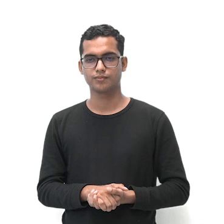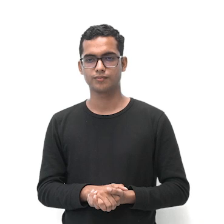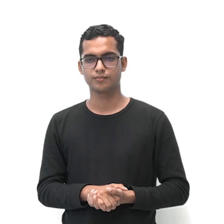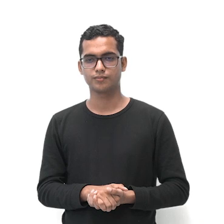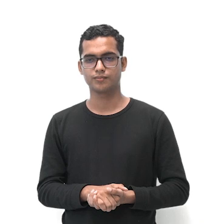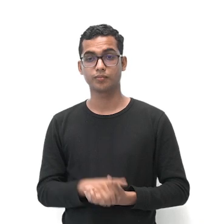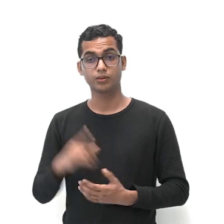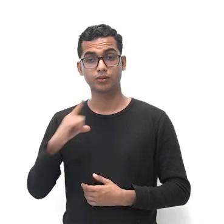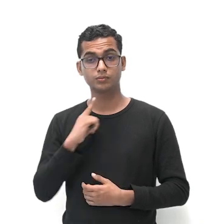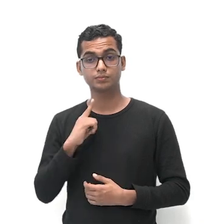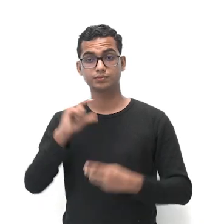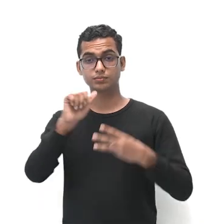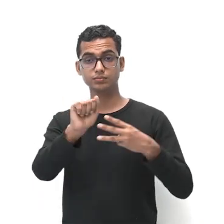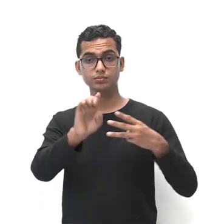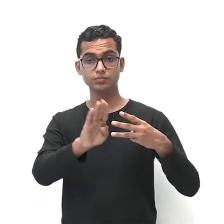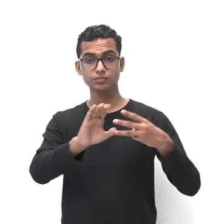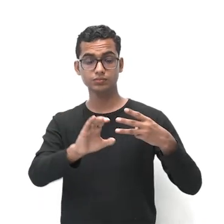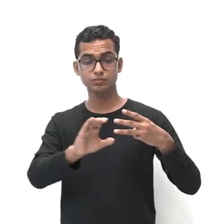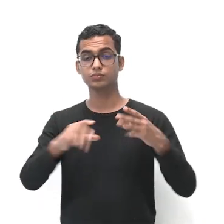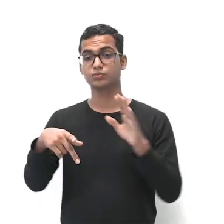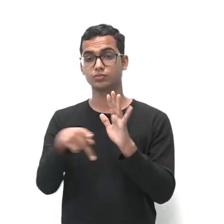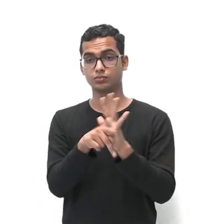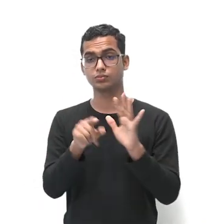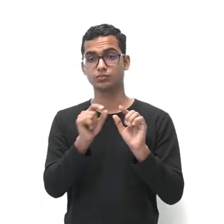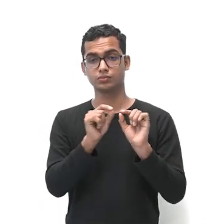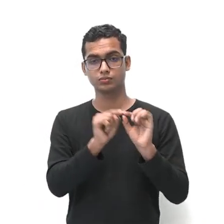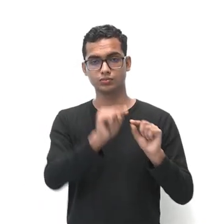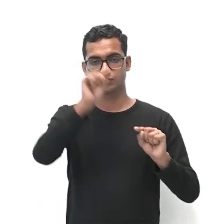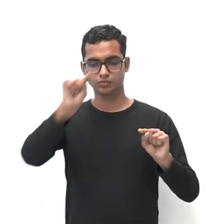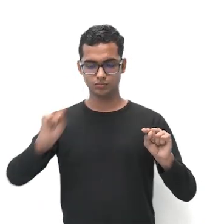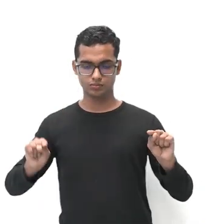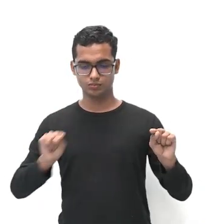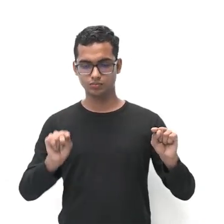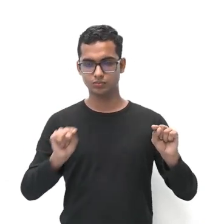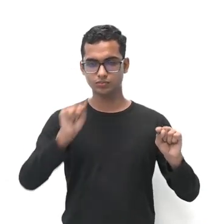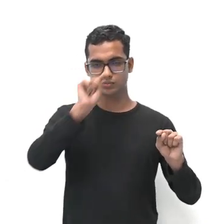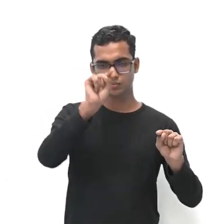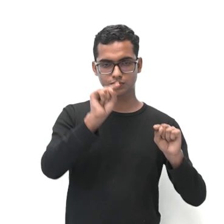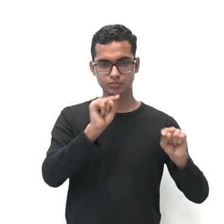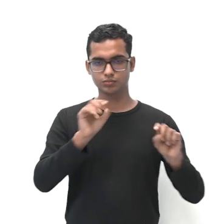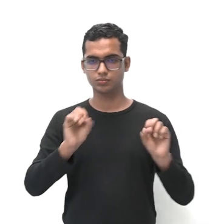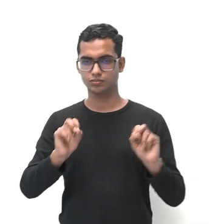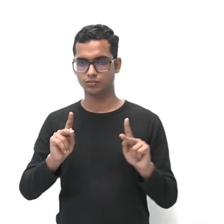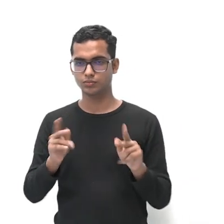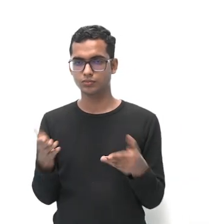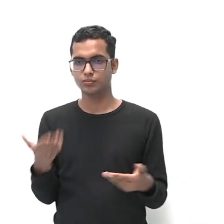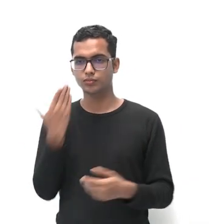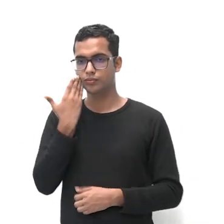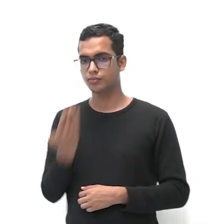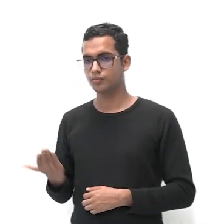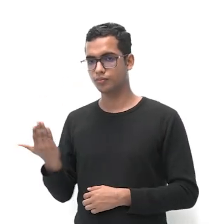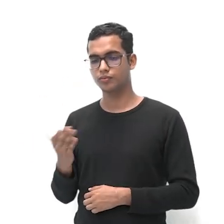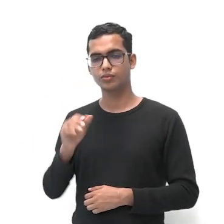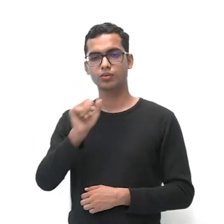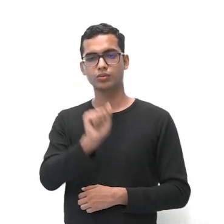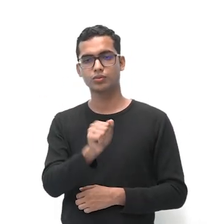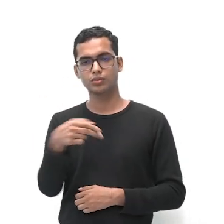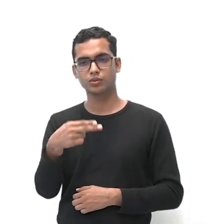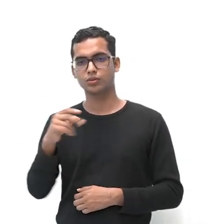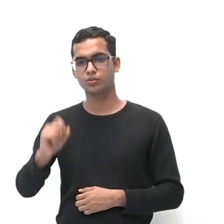A, B e C, que vão ser nossos segmentos. Então, observem aqui, ó, nesse caso aqui, o maior lado, que é 2,